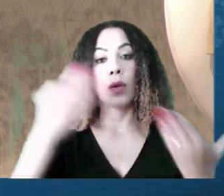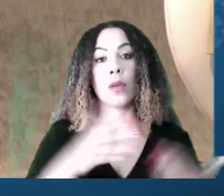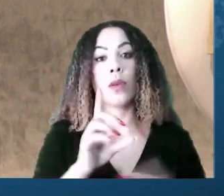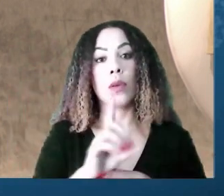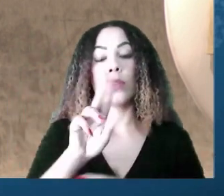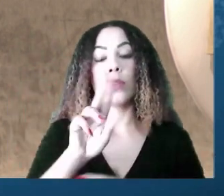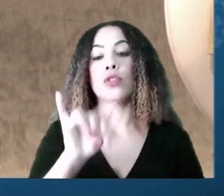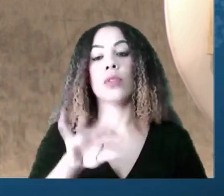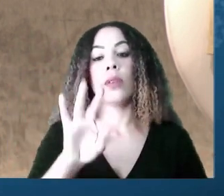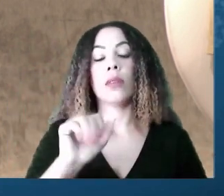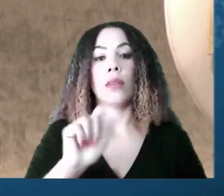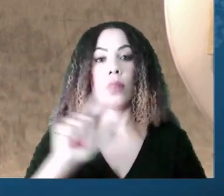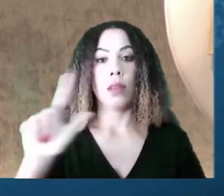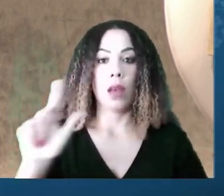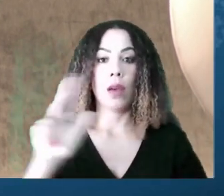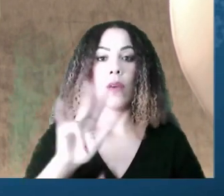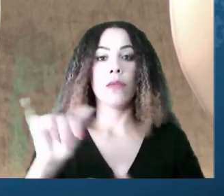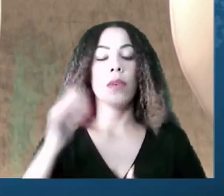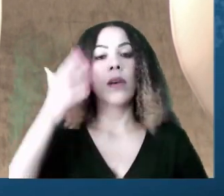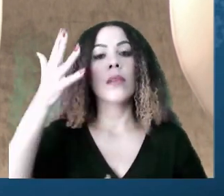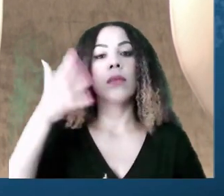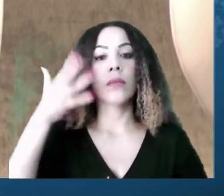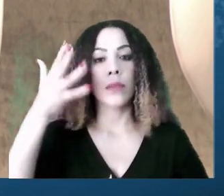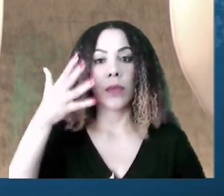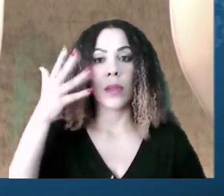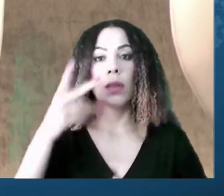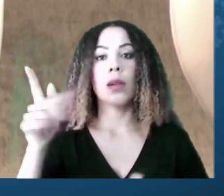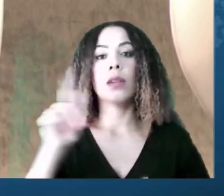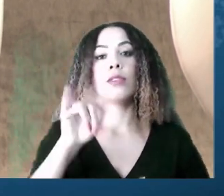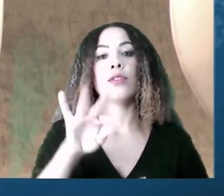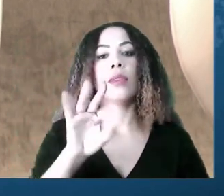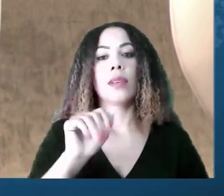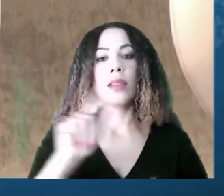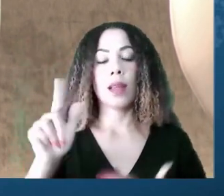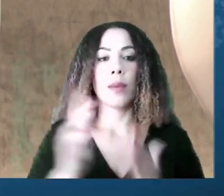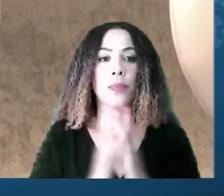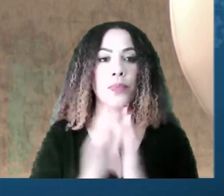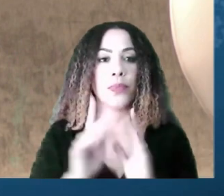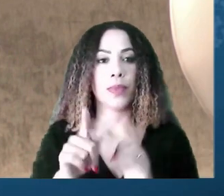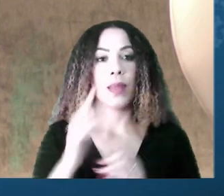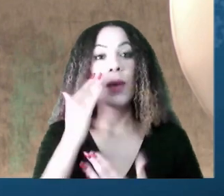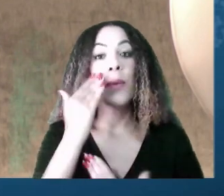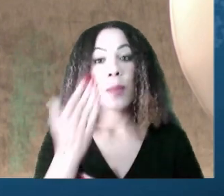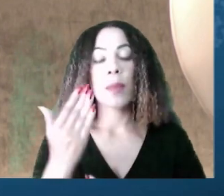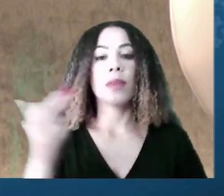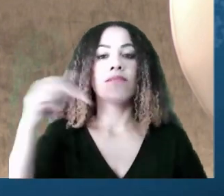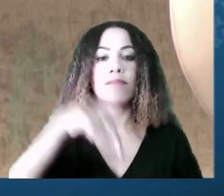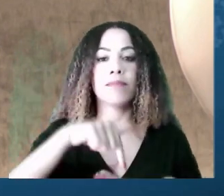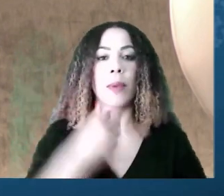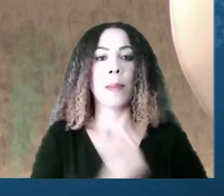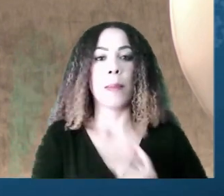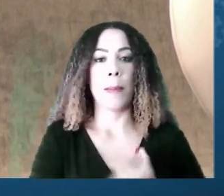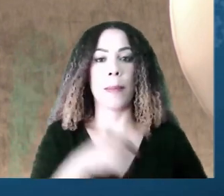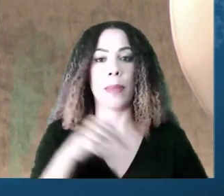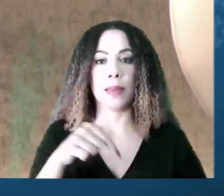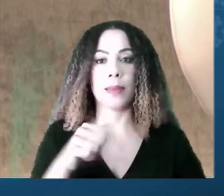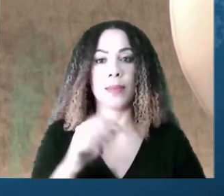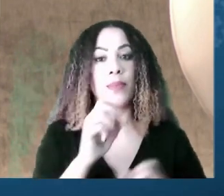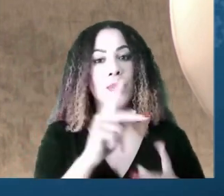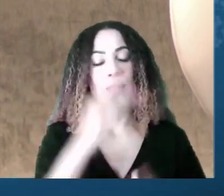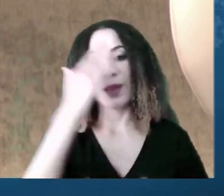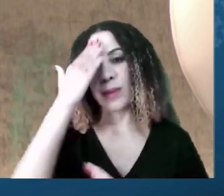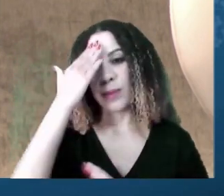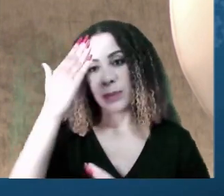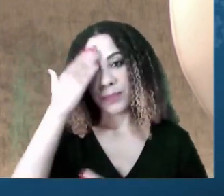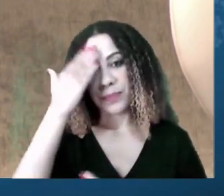Jintao, please. Thank you for being here. Thank you, Marina, for the introduction. Ok, obrigada